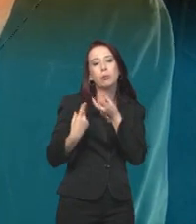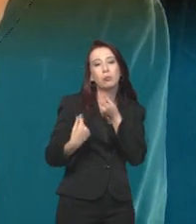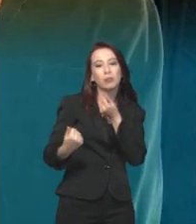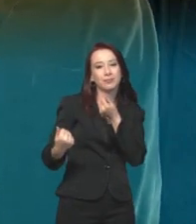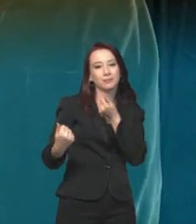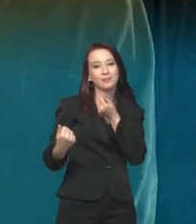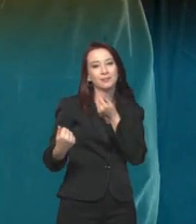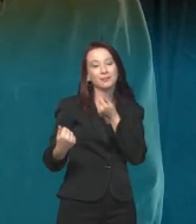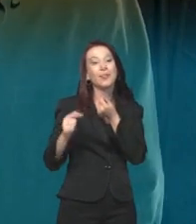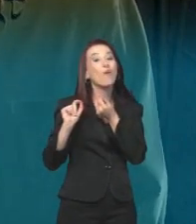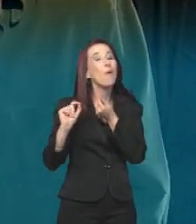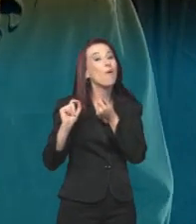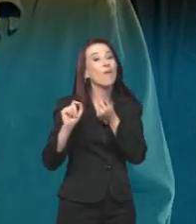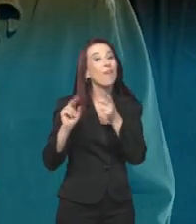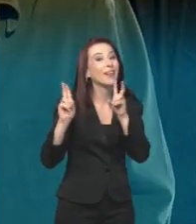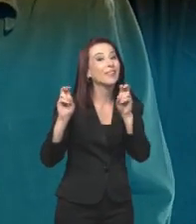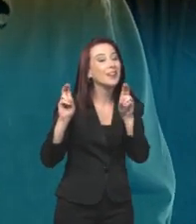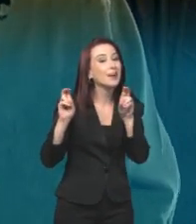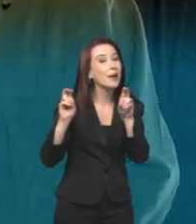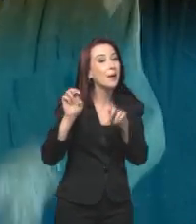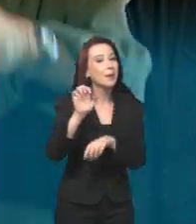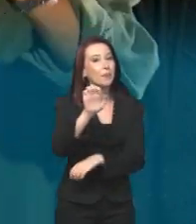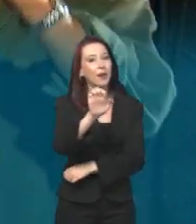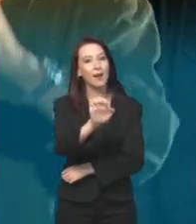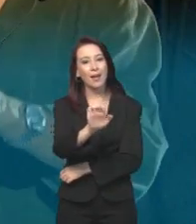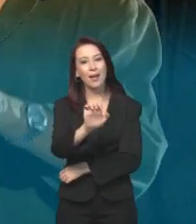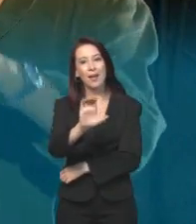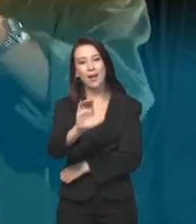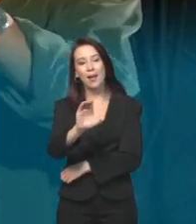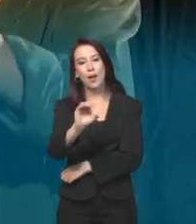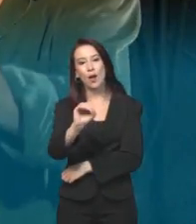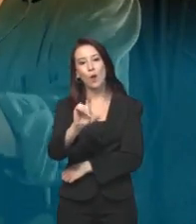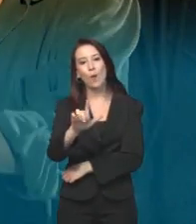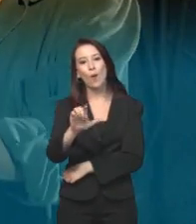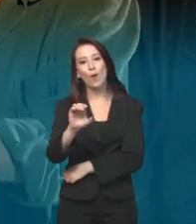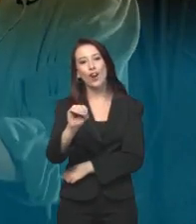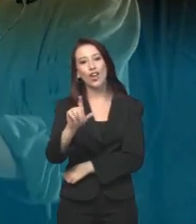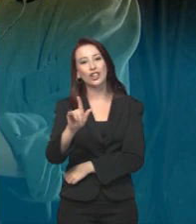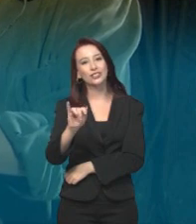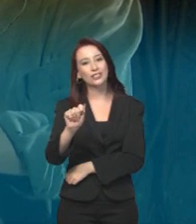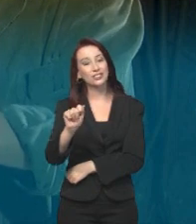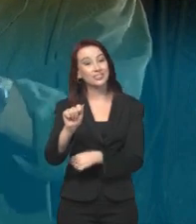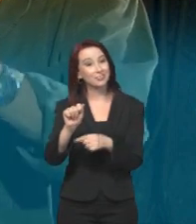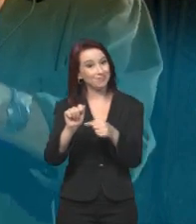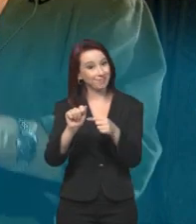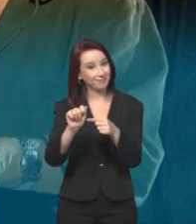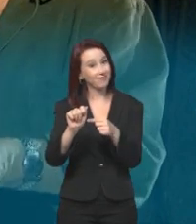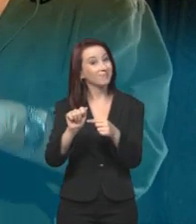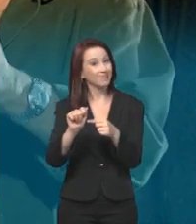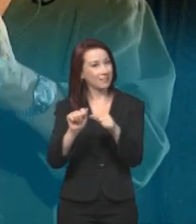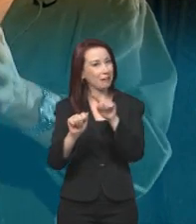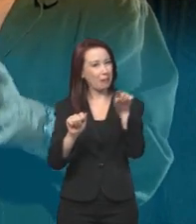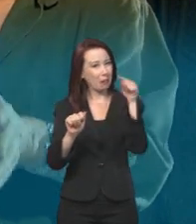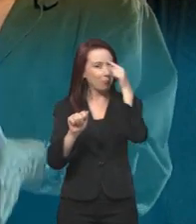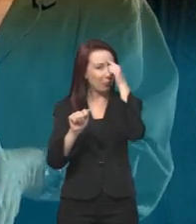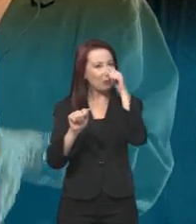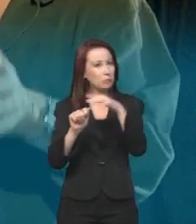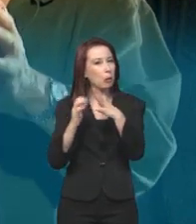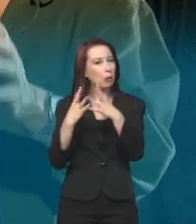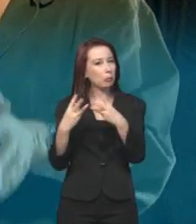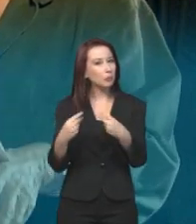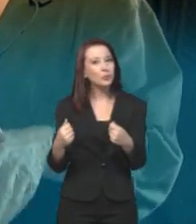tal de ecologia. Logo, a ecologia foi inventada através de